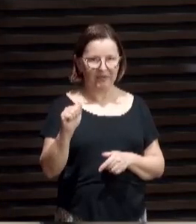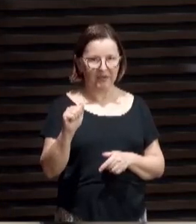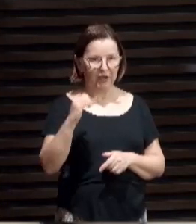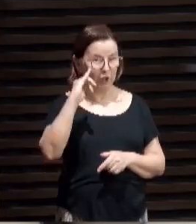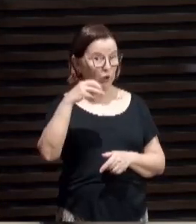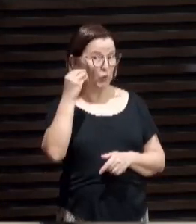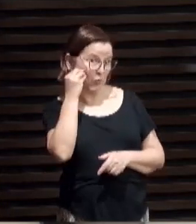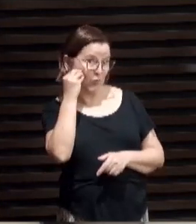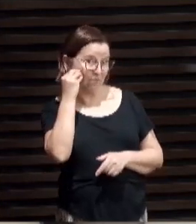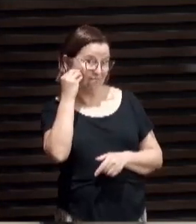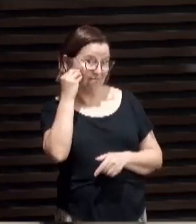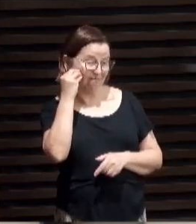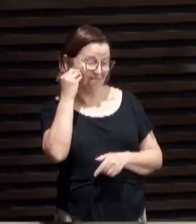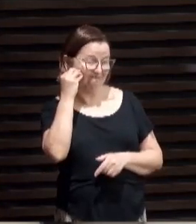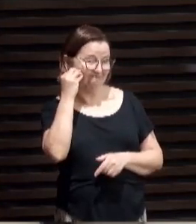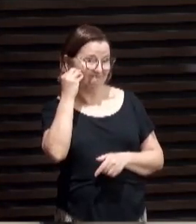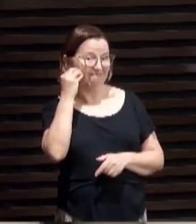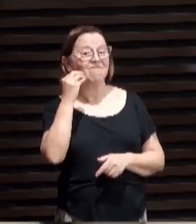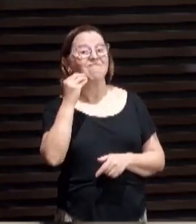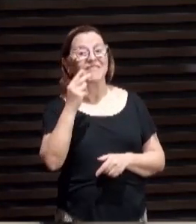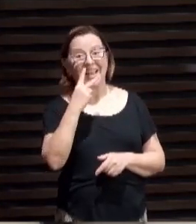Judas, o mais provável.